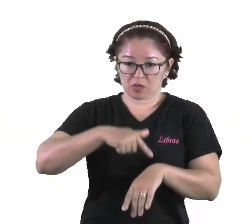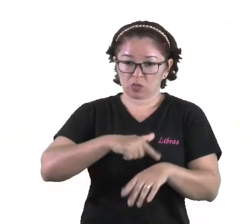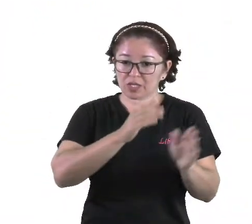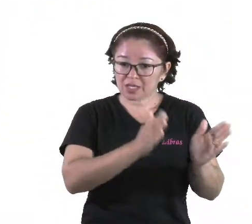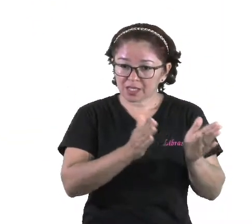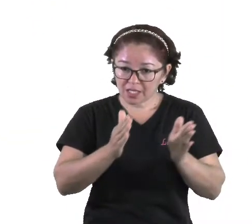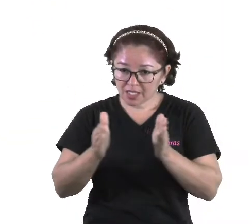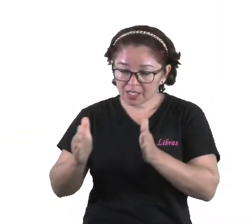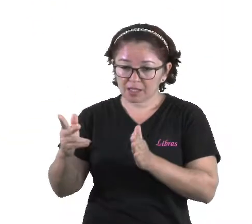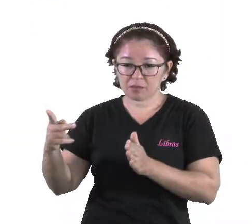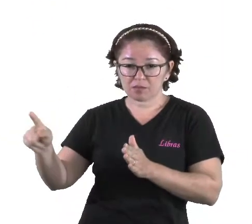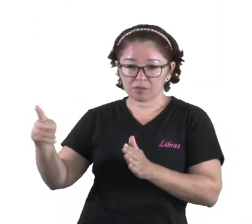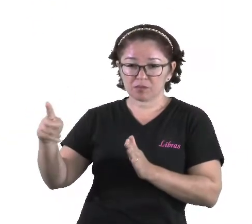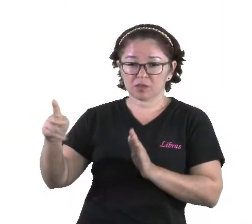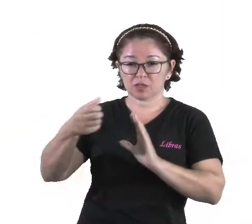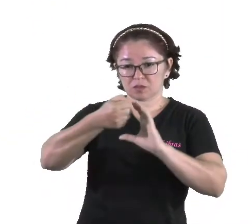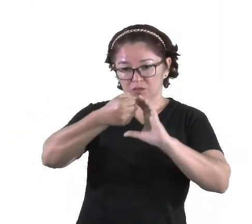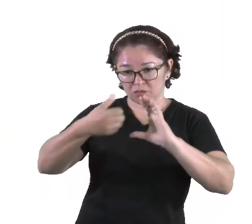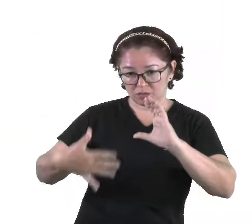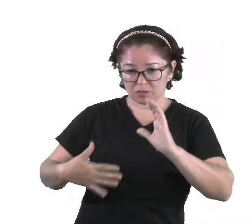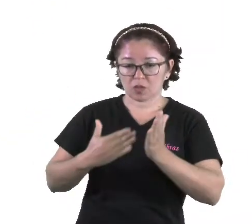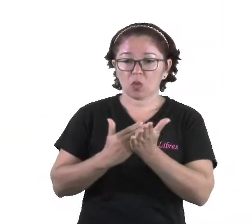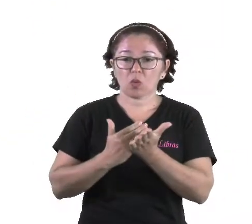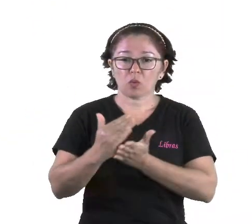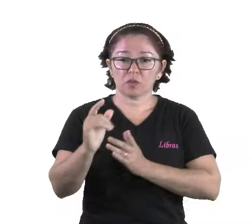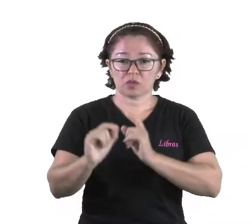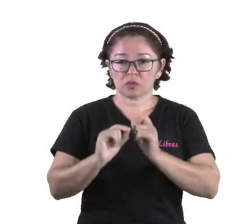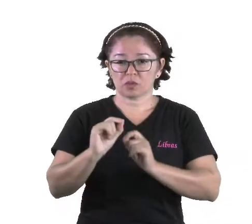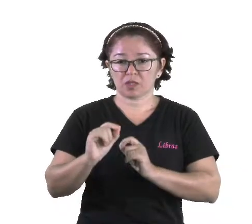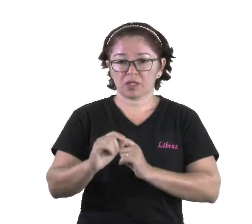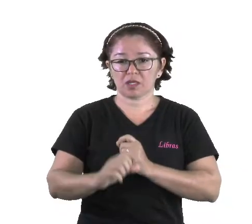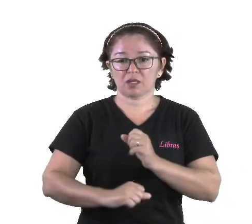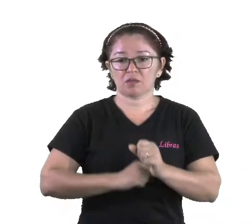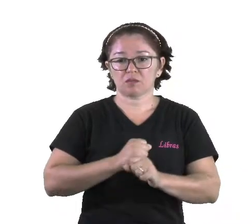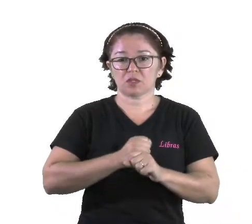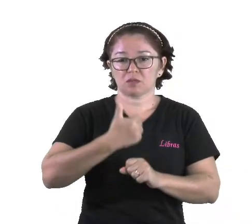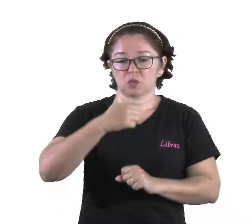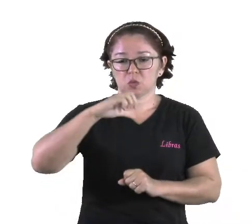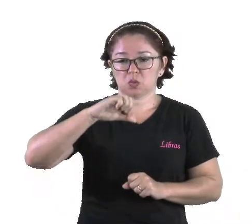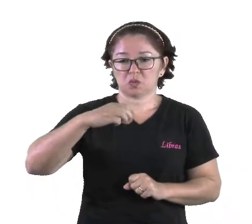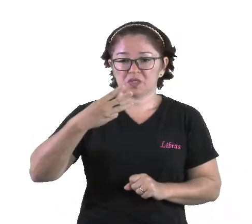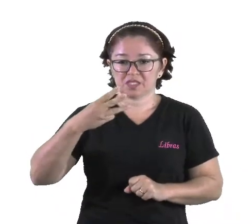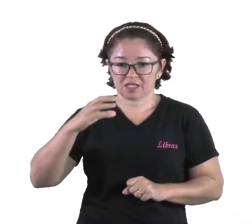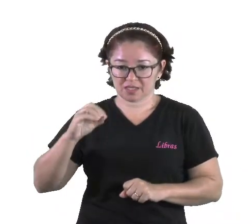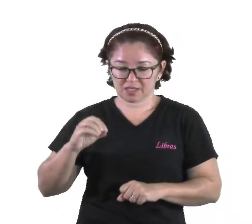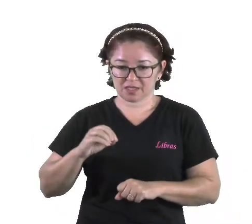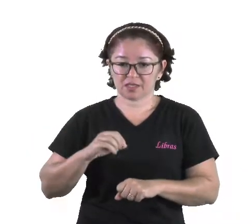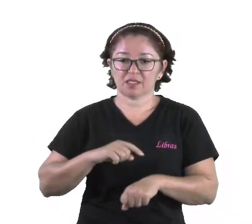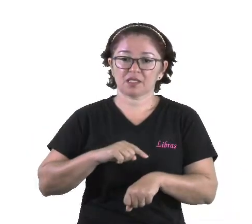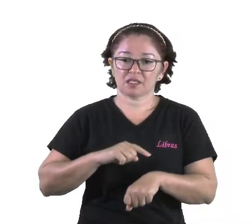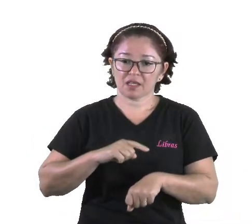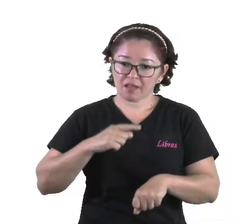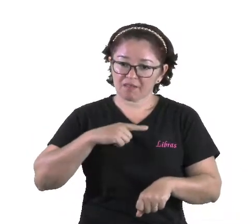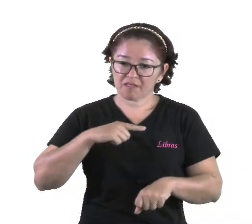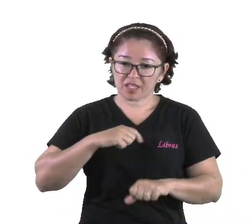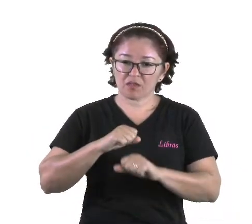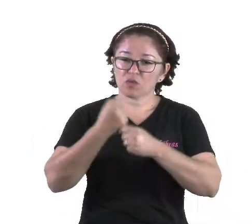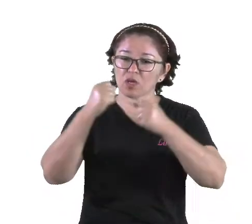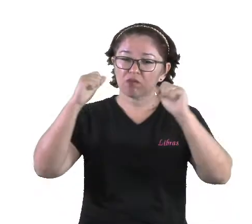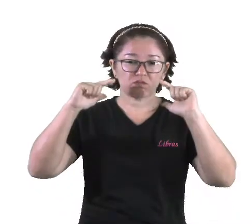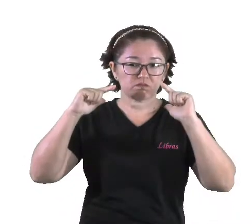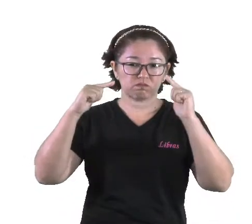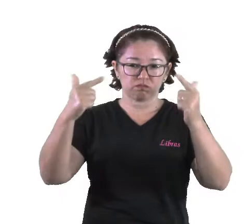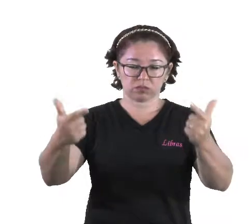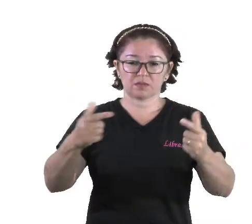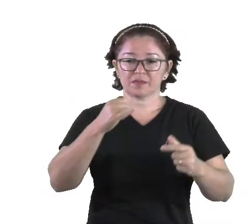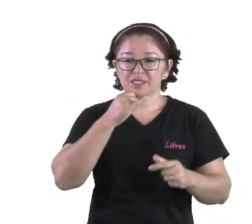com a Revolução de 1930. É muito comum, muitos historiadores ter